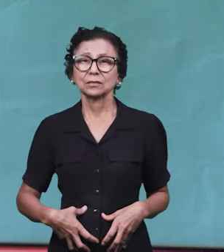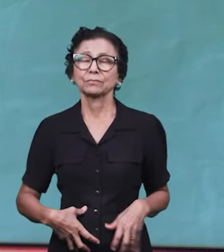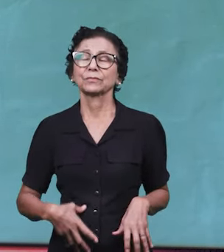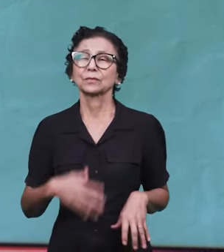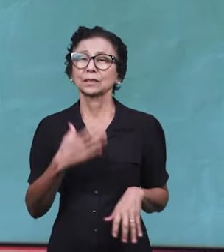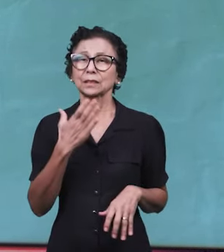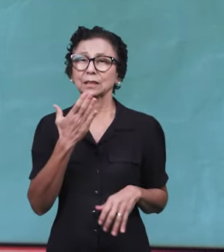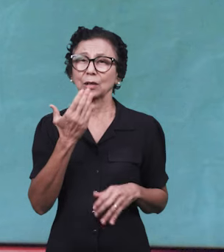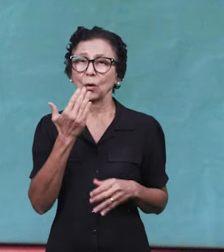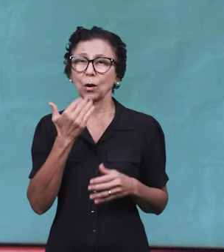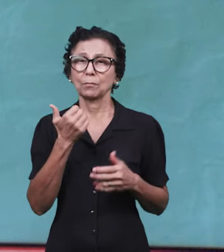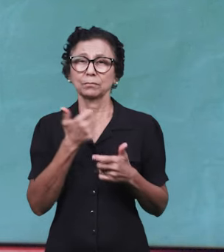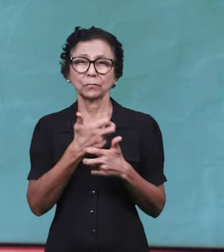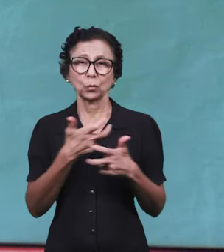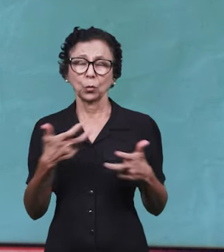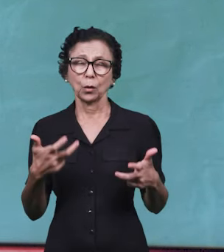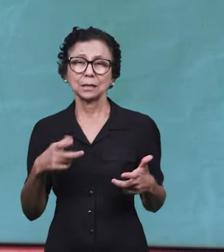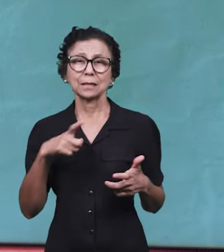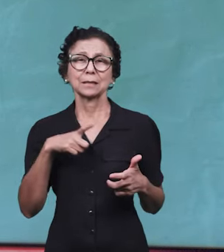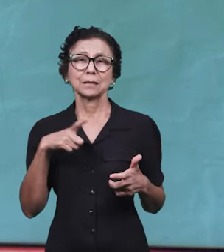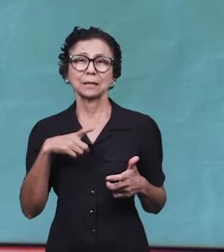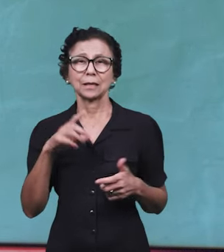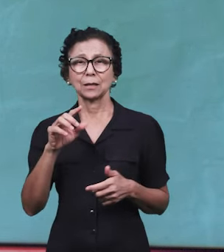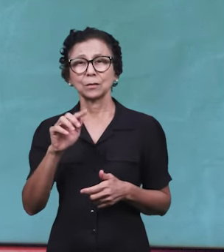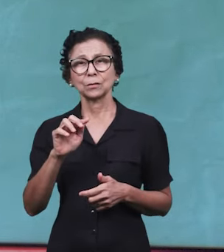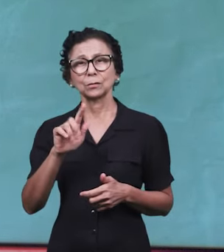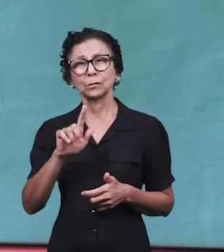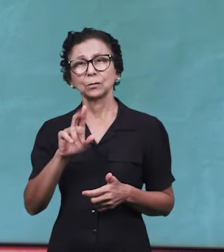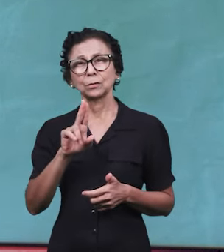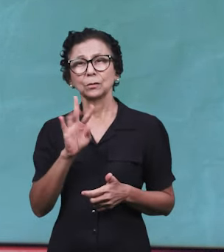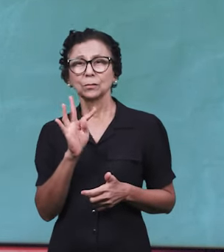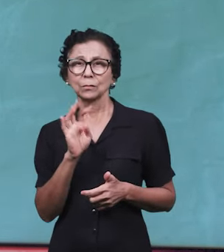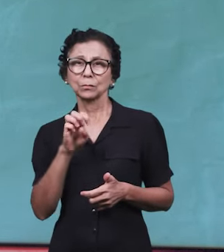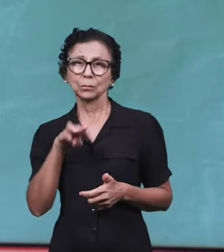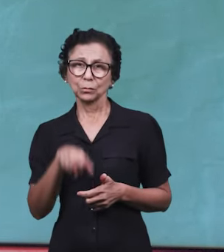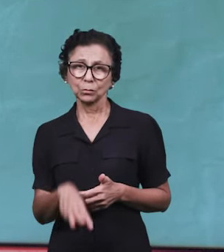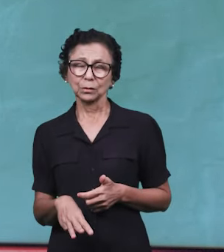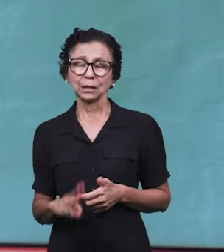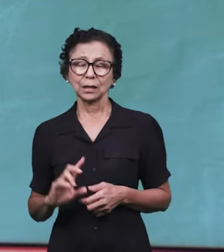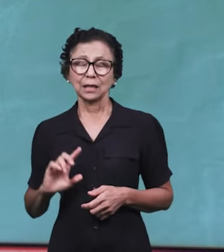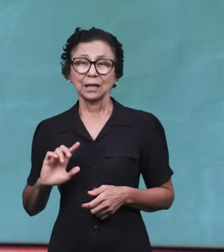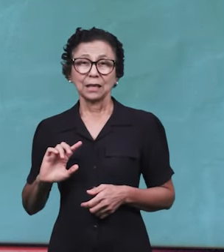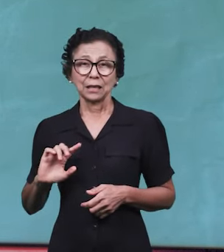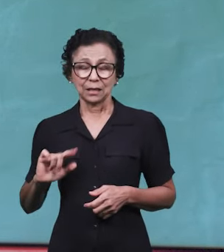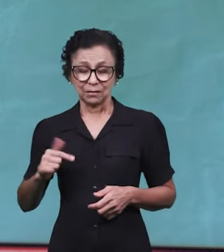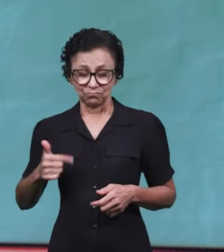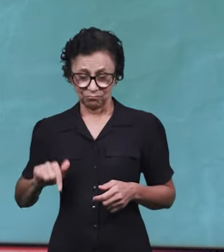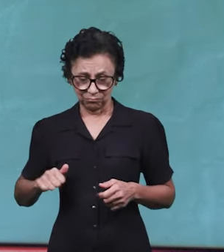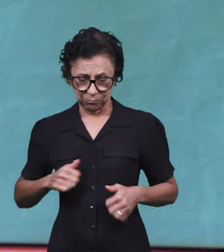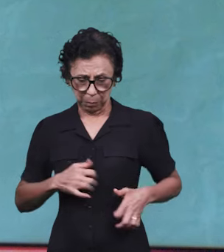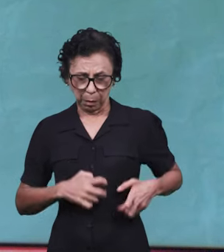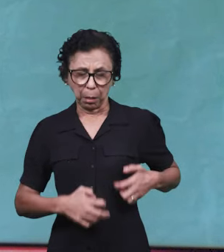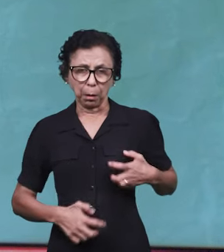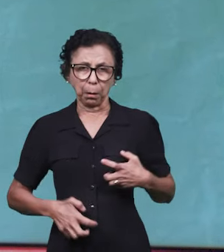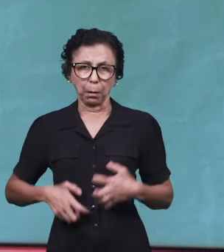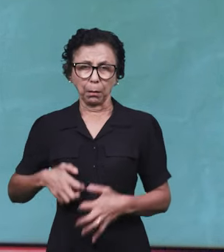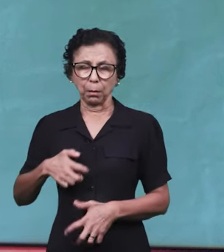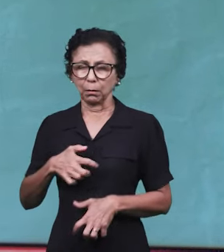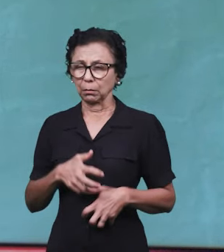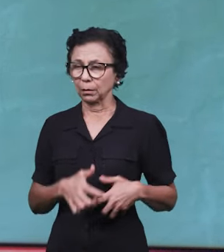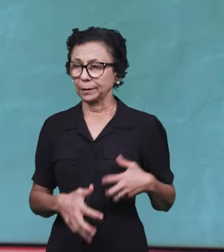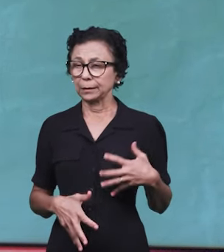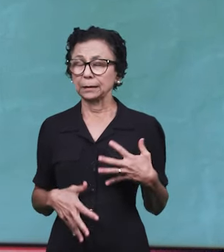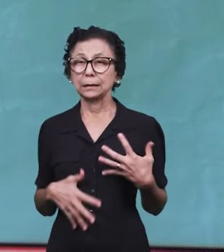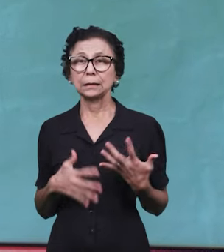contenham glúten. Gases constantes após o consumo desses itens com essa substância. Até mesmo